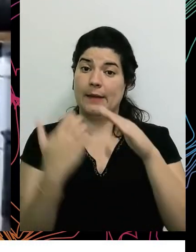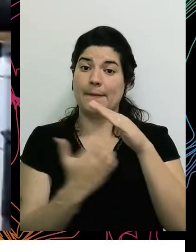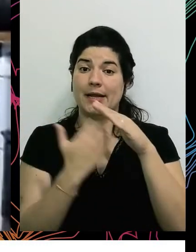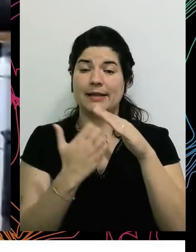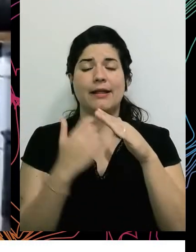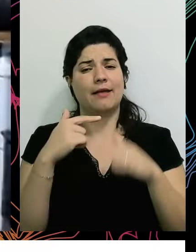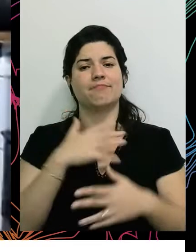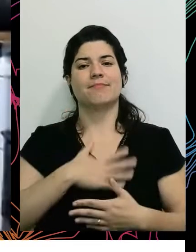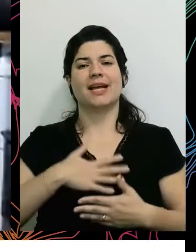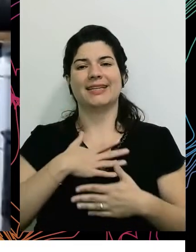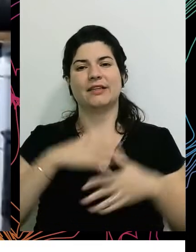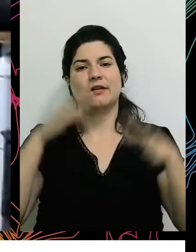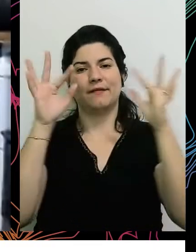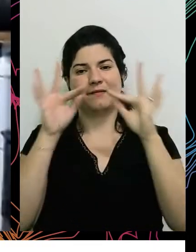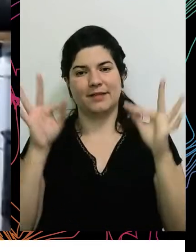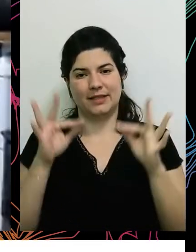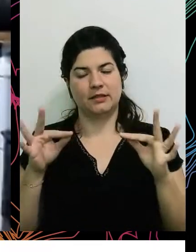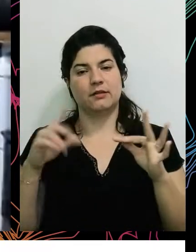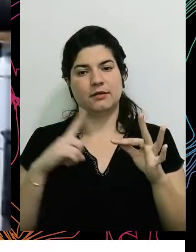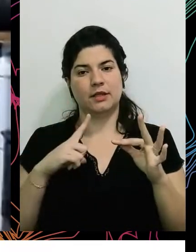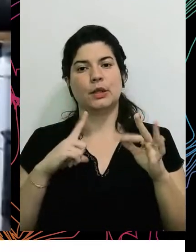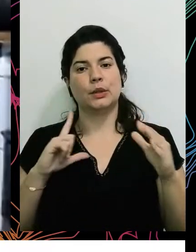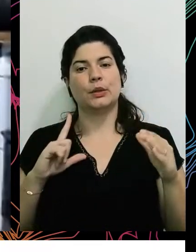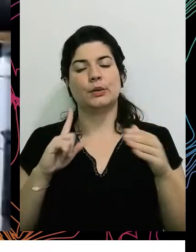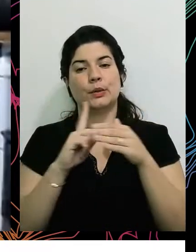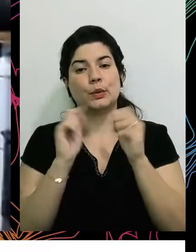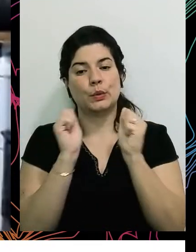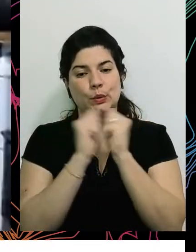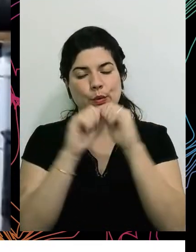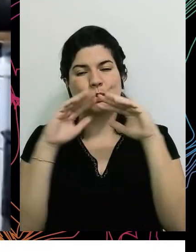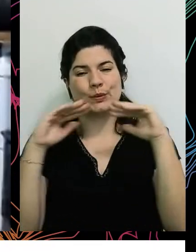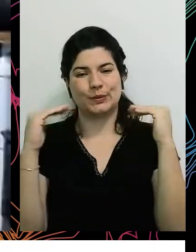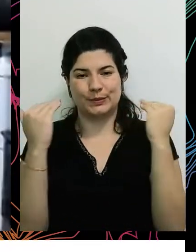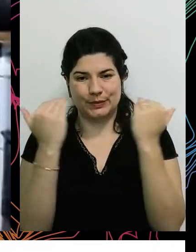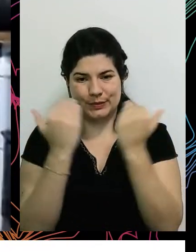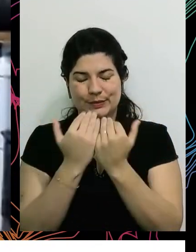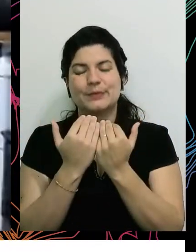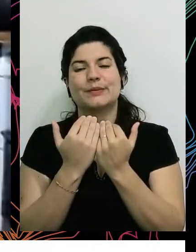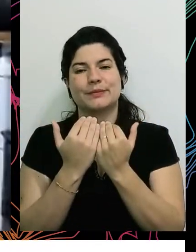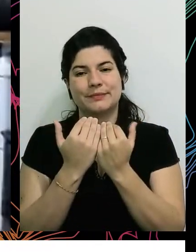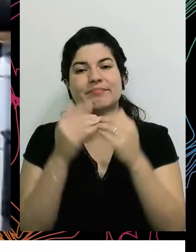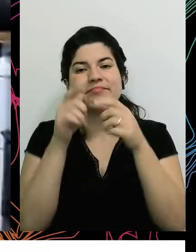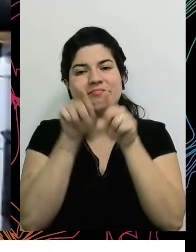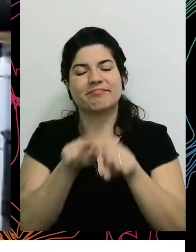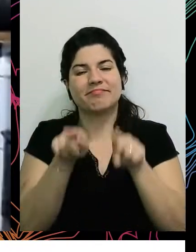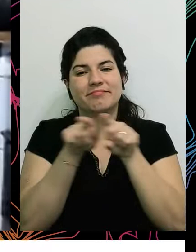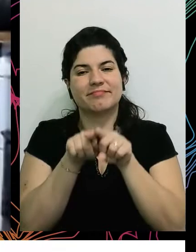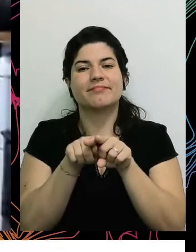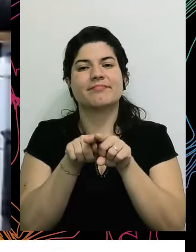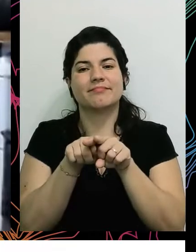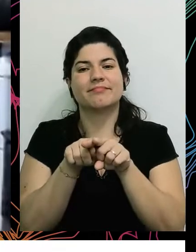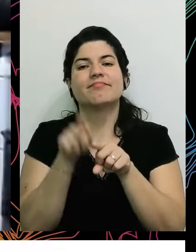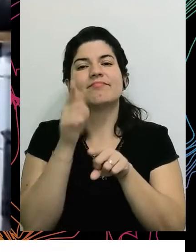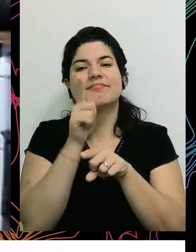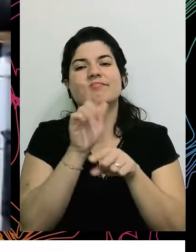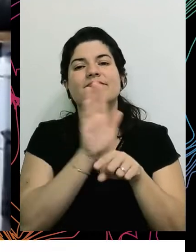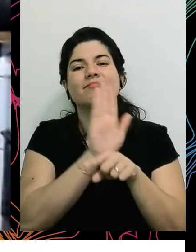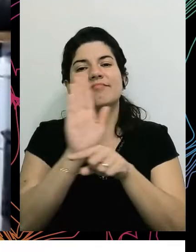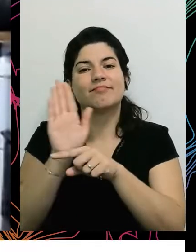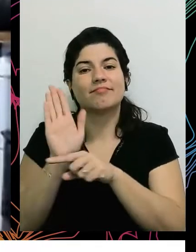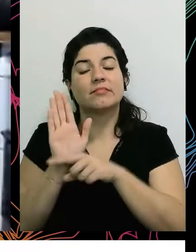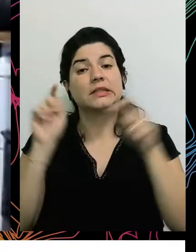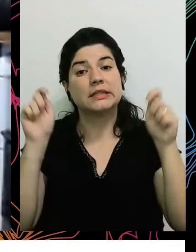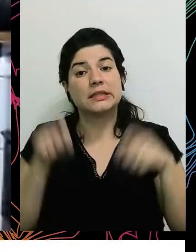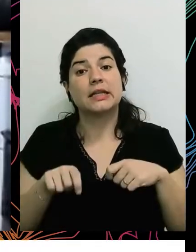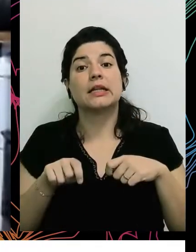prazer, uma honra fazer parte dessa conferência e poder ajudar um pouco a quebrar